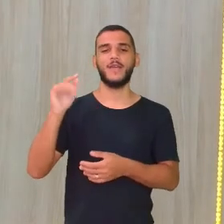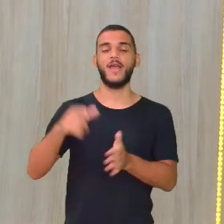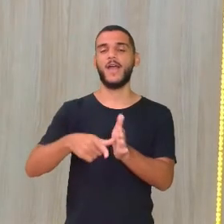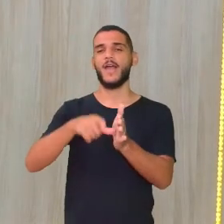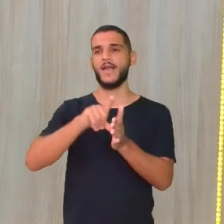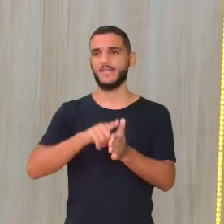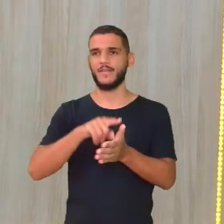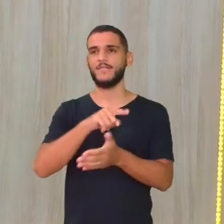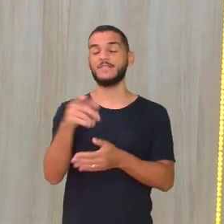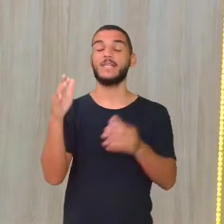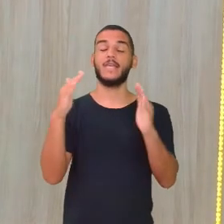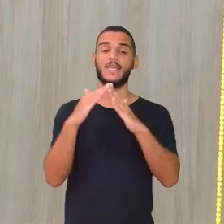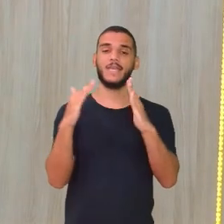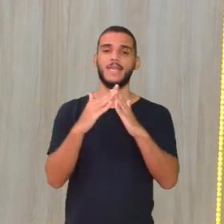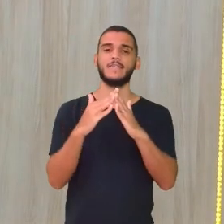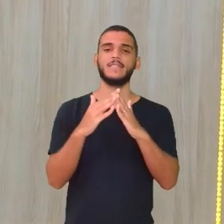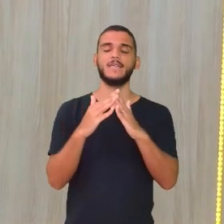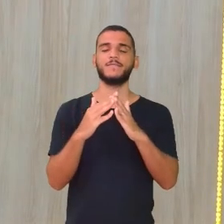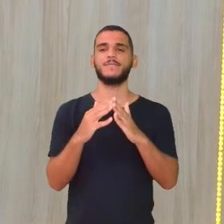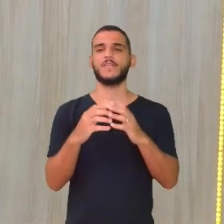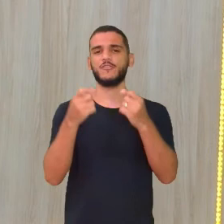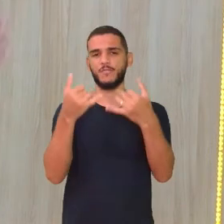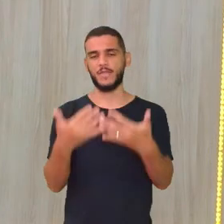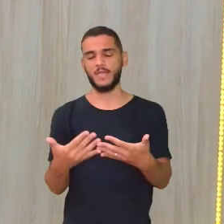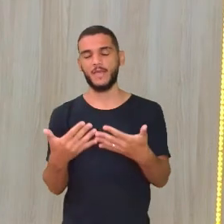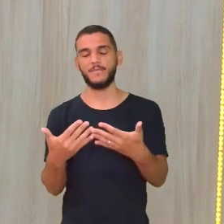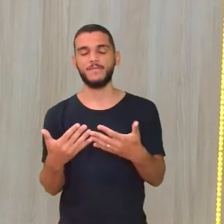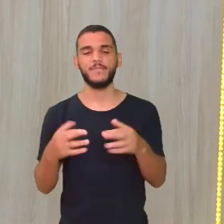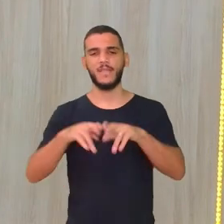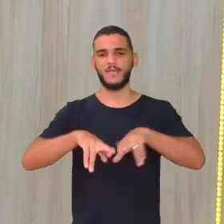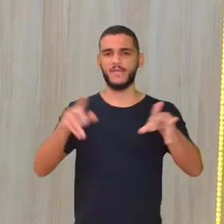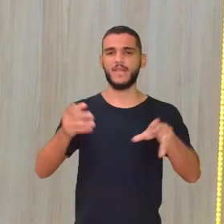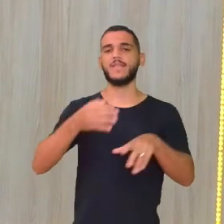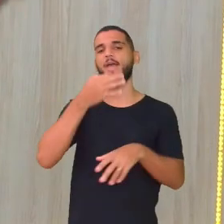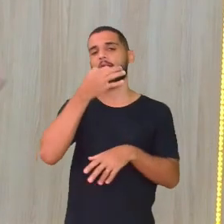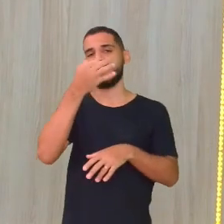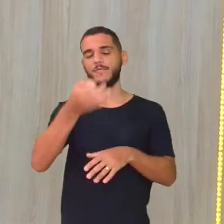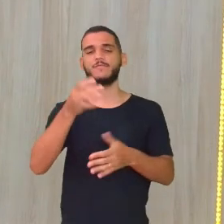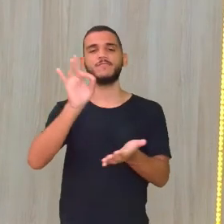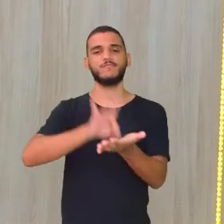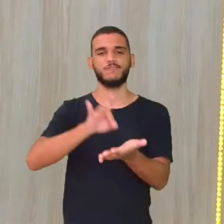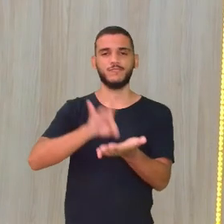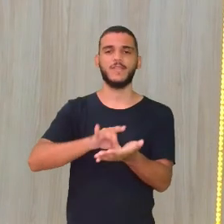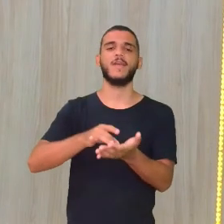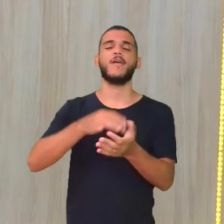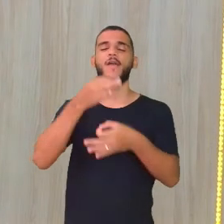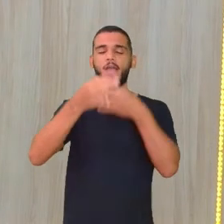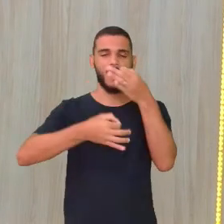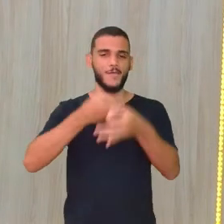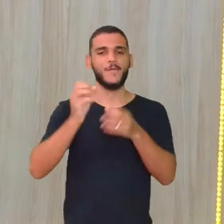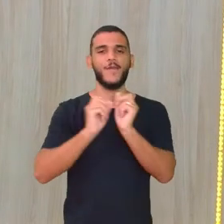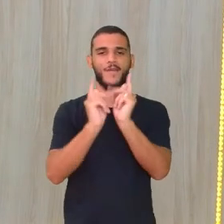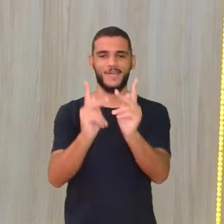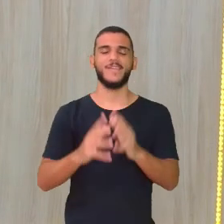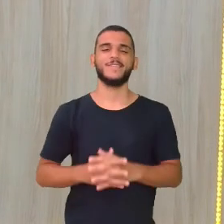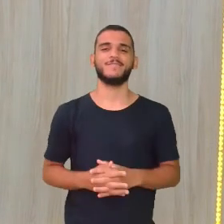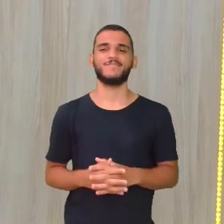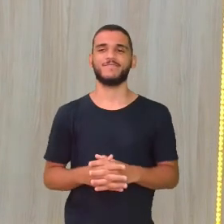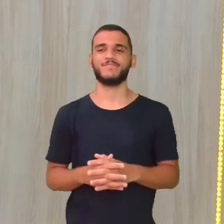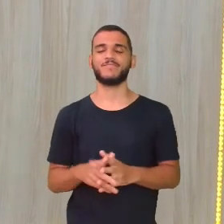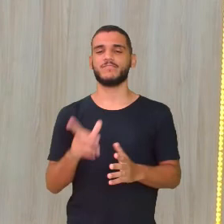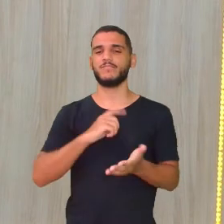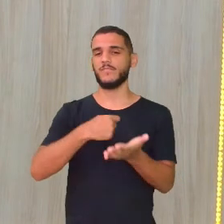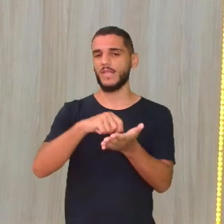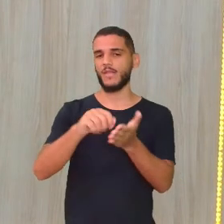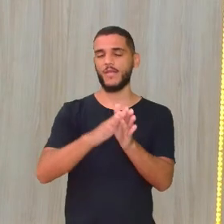antes, você que está em casa, me diga qual é a diferença entre fato, opinião e argumento. Deixa aí como tarefinha de casa. Anota no